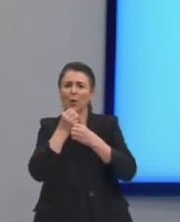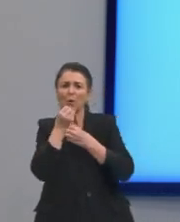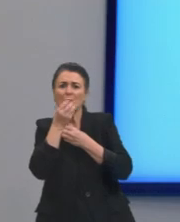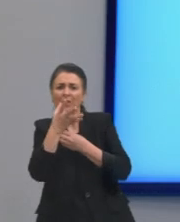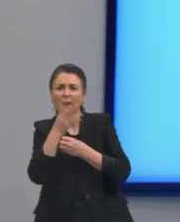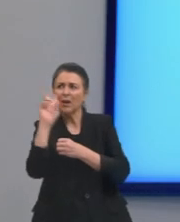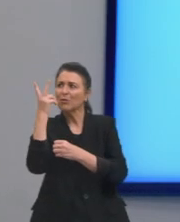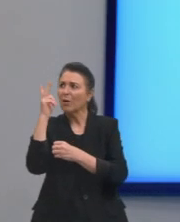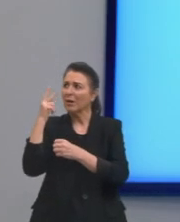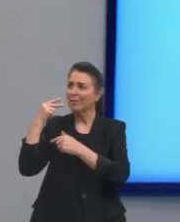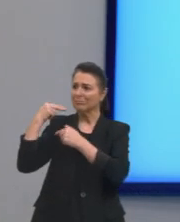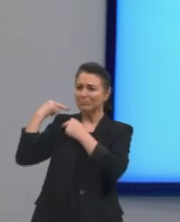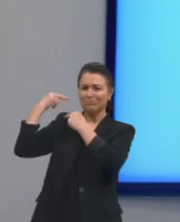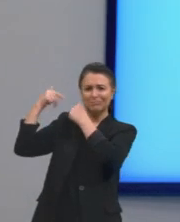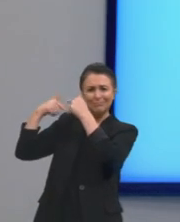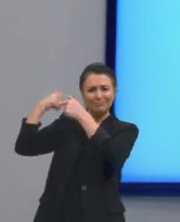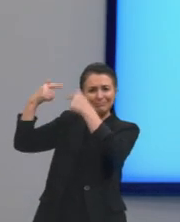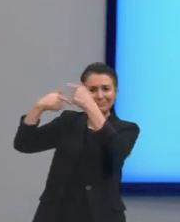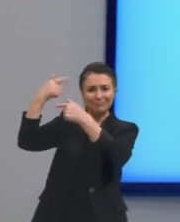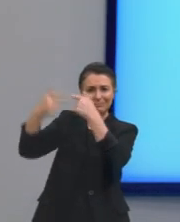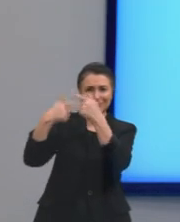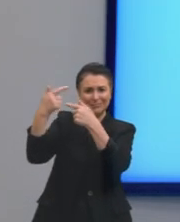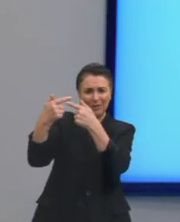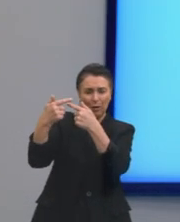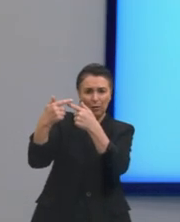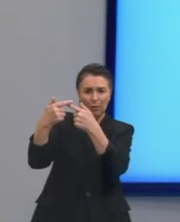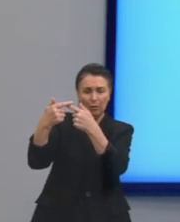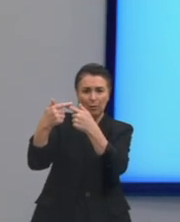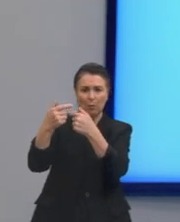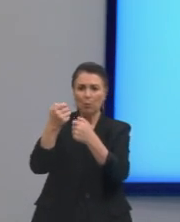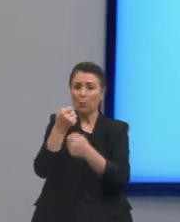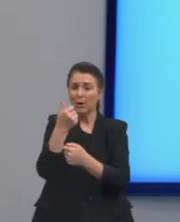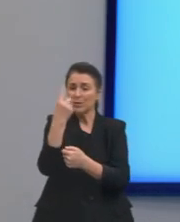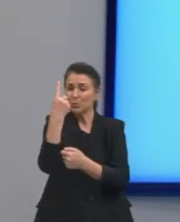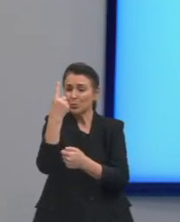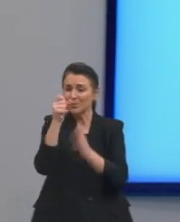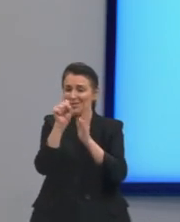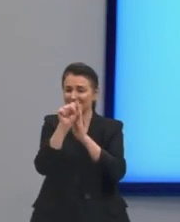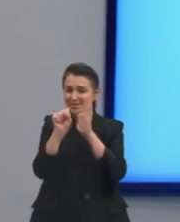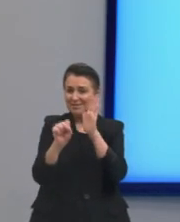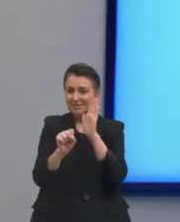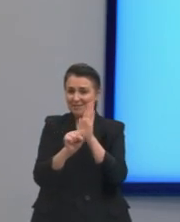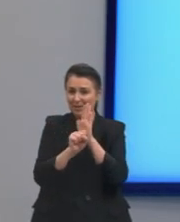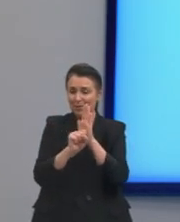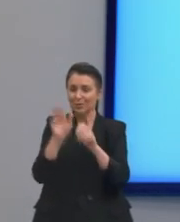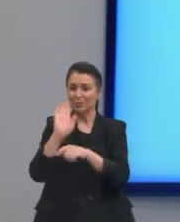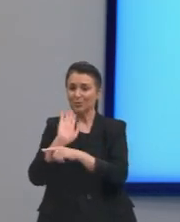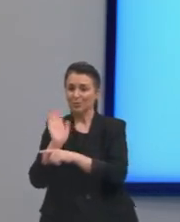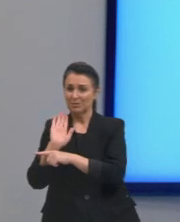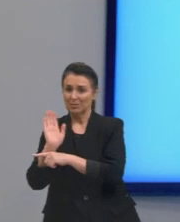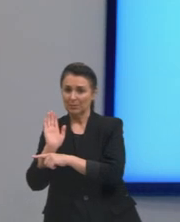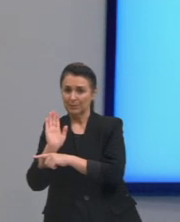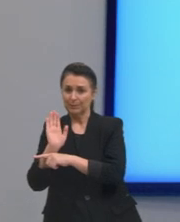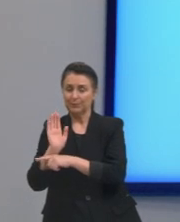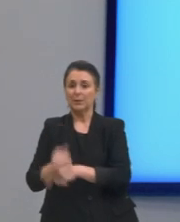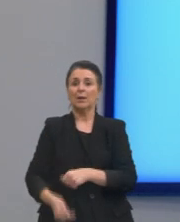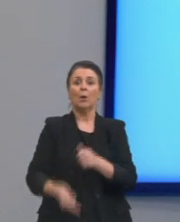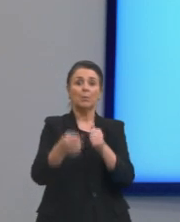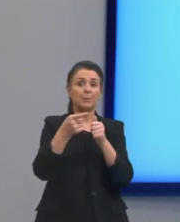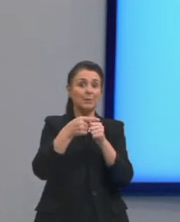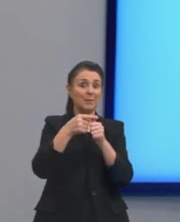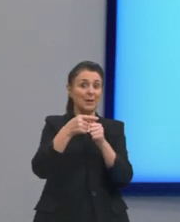de geração em geração durante já quase um século então a gente já tem esse primeiro texto com um